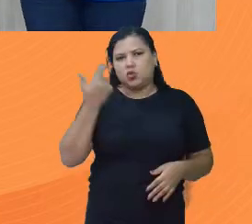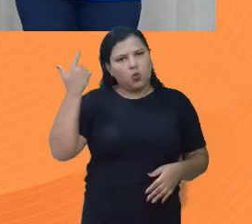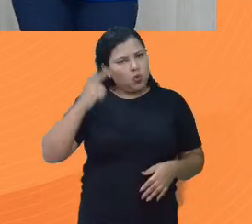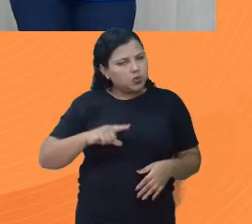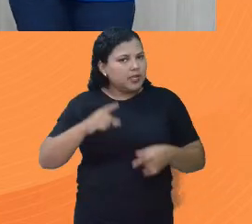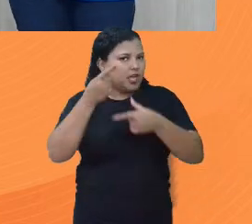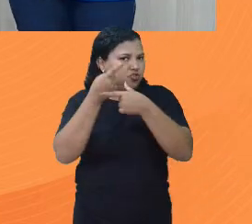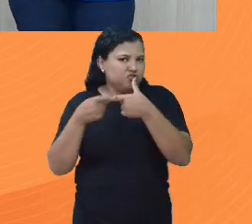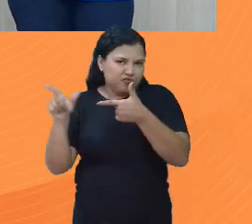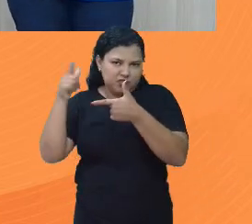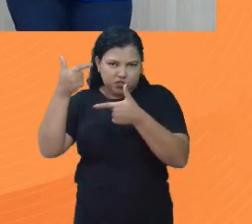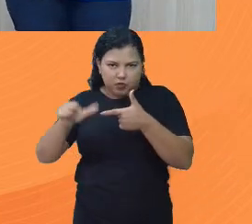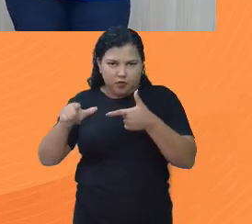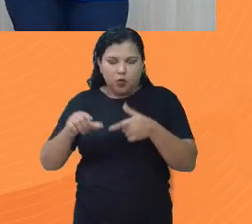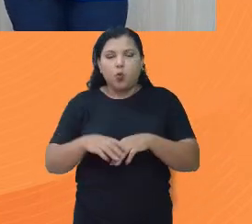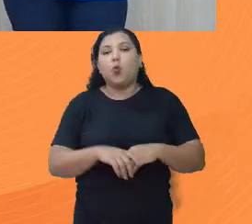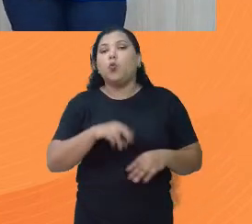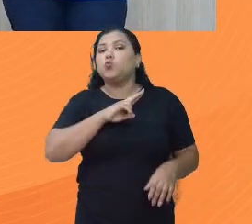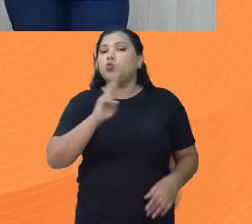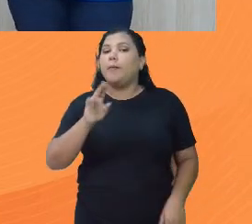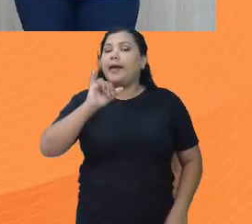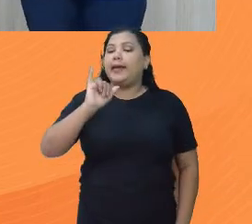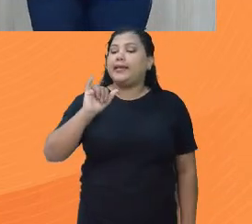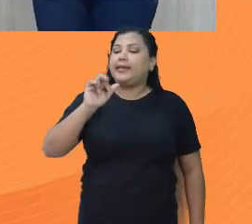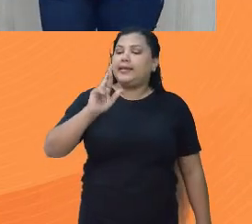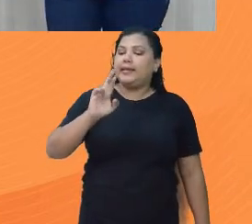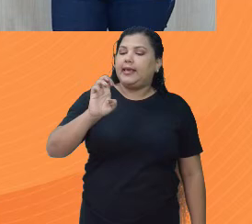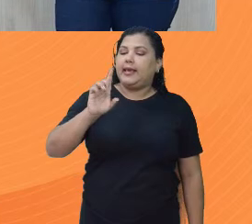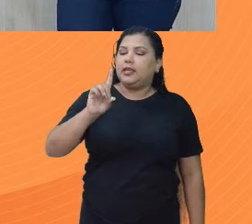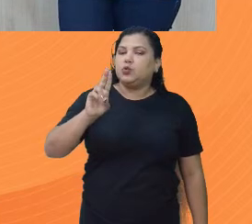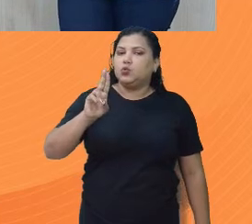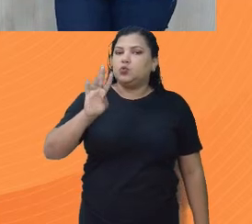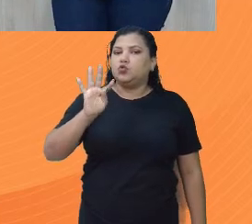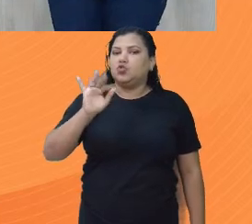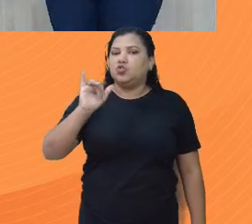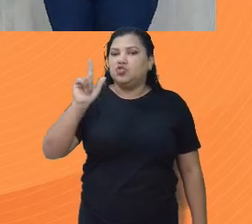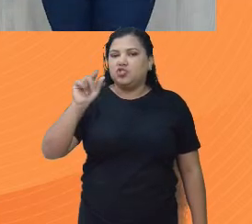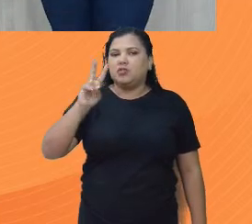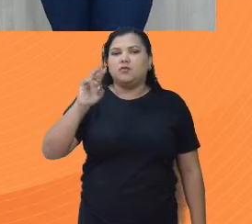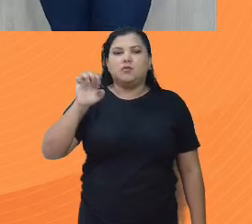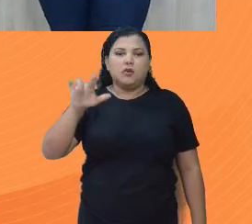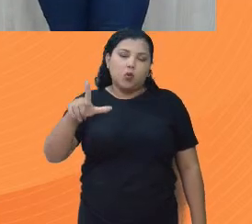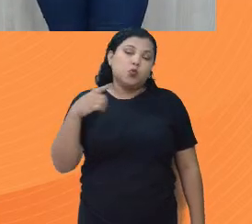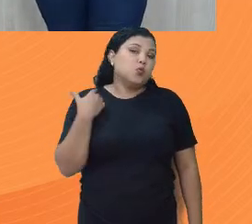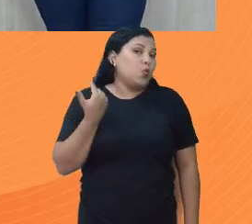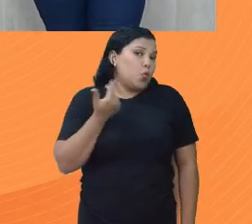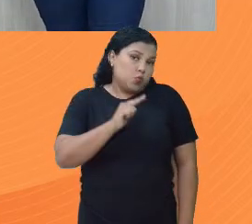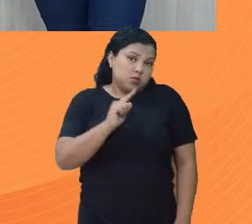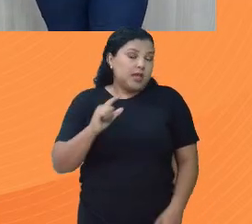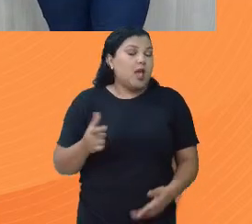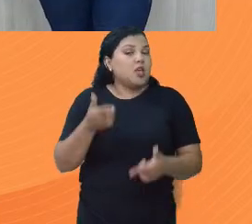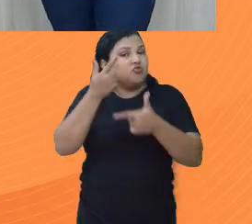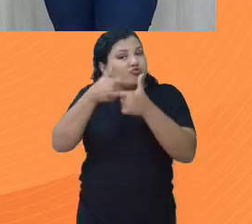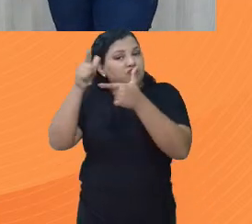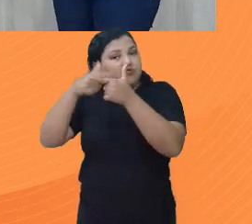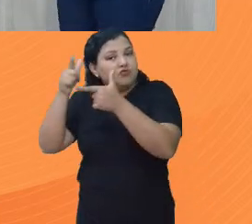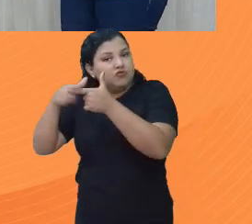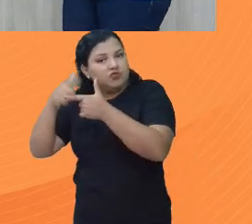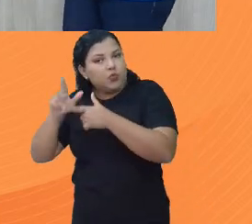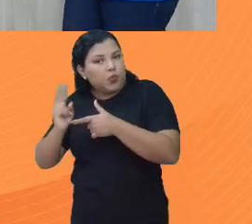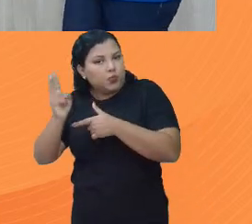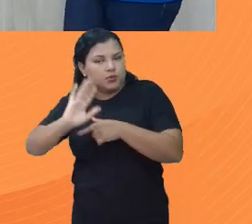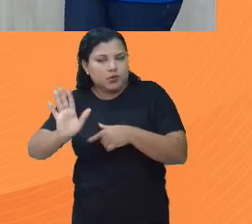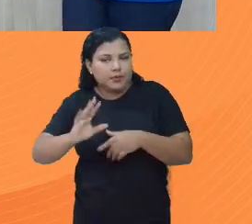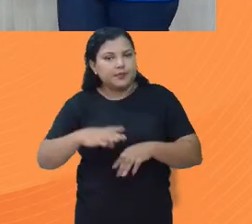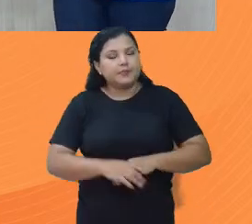dividir mais? O nome dela é irredutível, né? A gente chegou numa fração que a gente não consegue mais fazer divisões a partir dela. E aí a